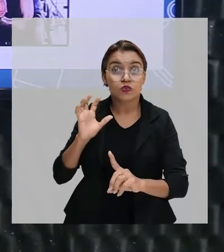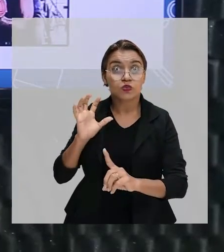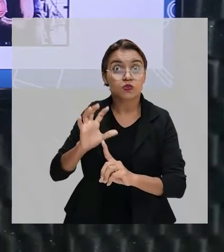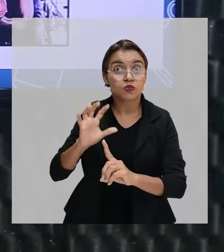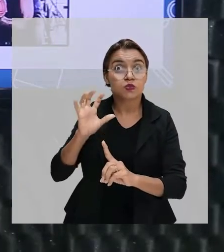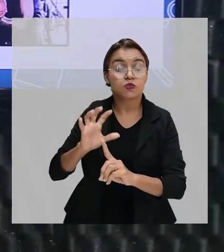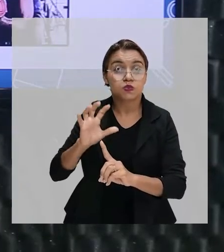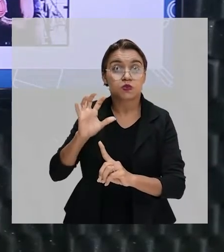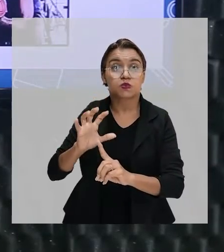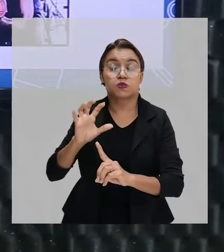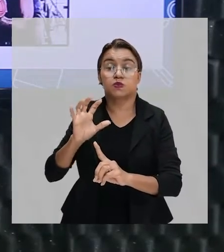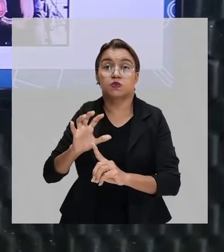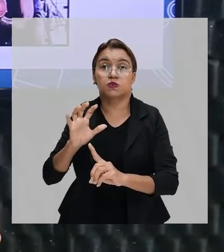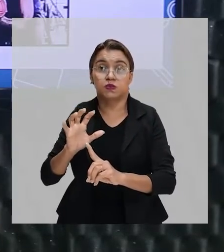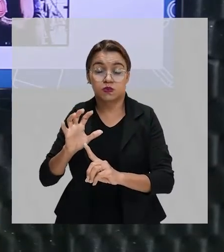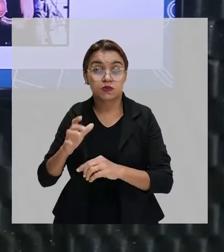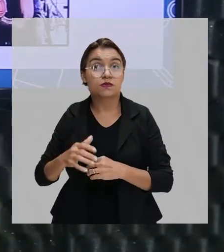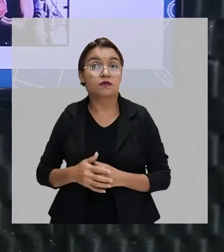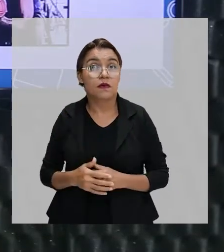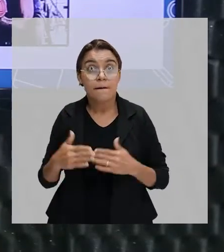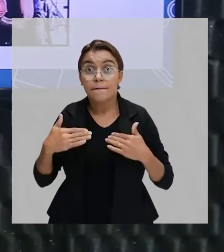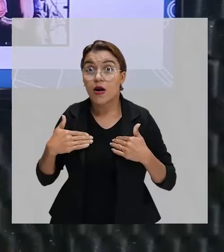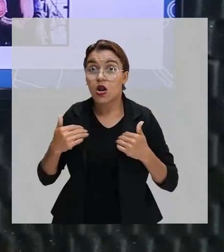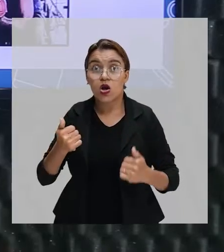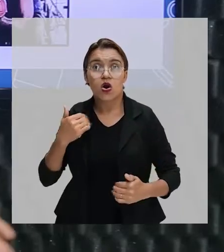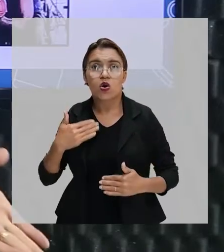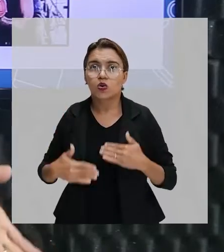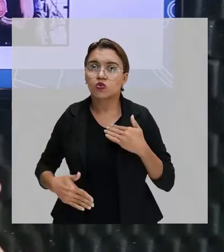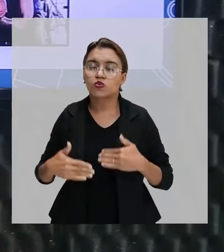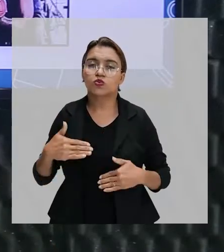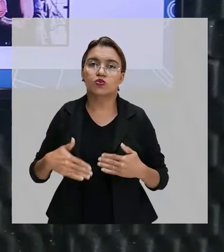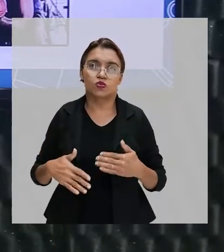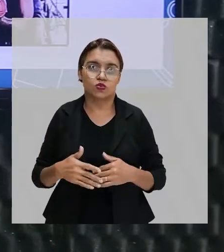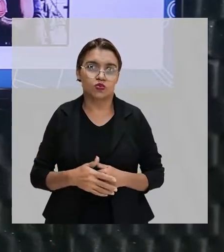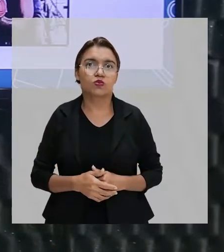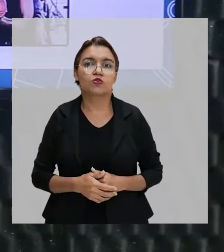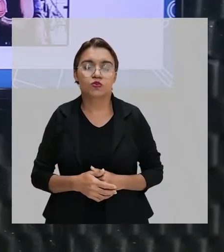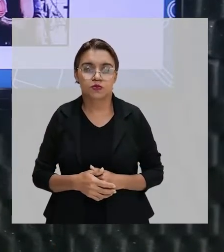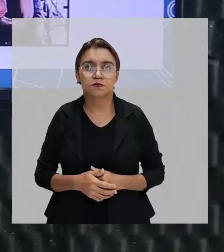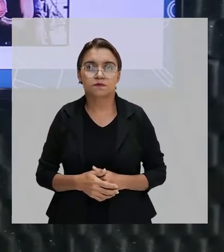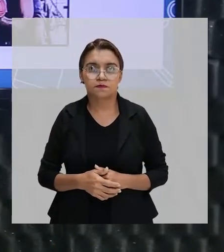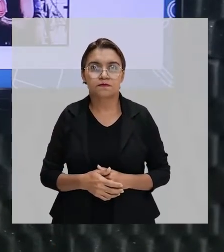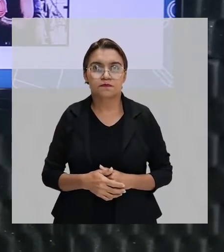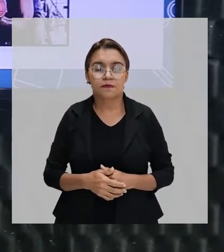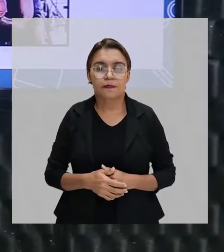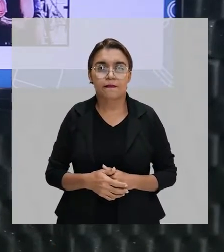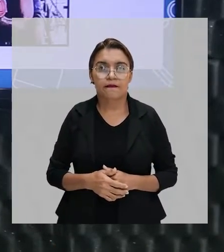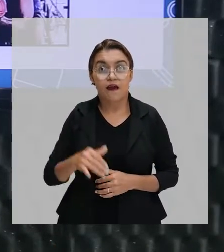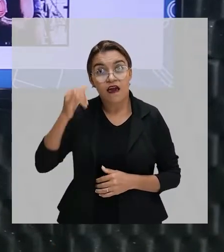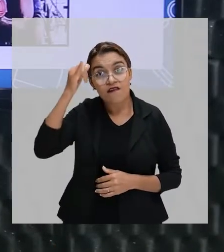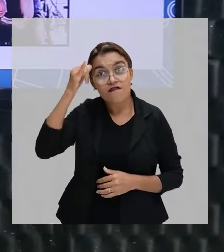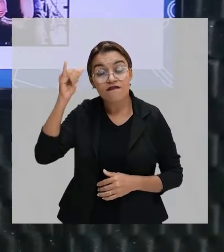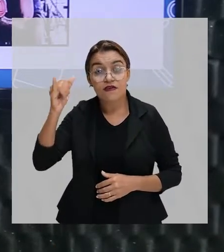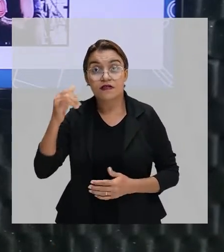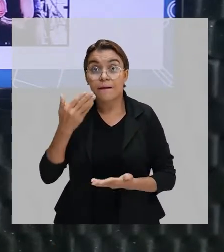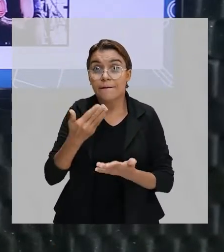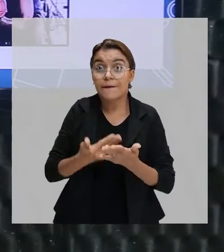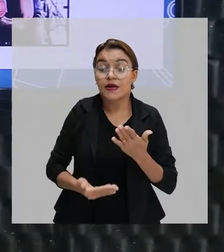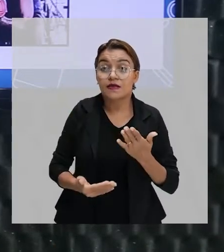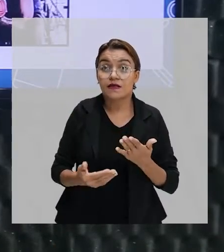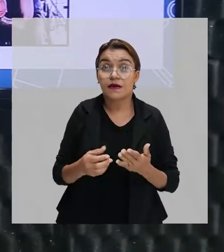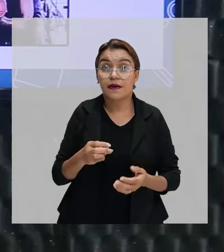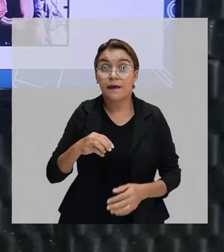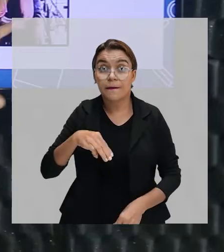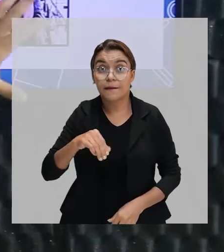retarda essa perda por exemplo saco sarcopenia que a perda de massa muscular E